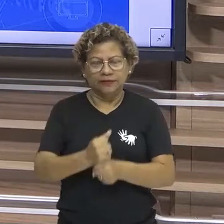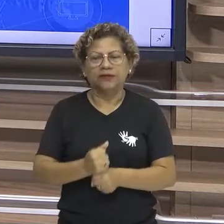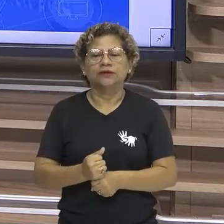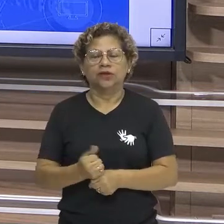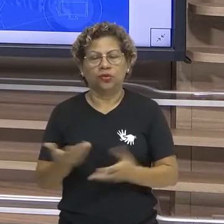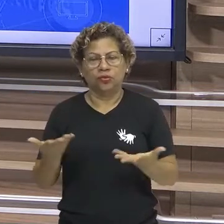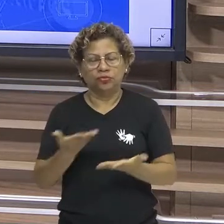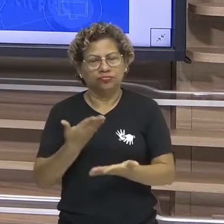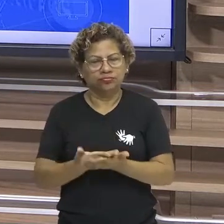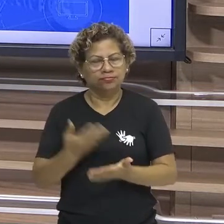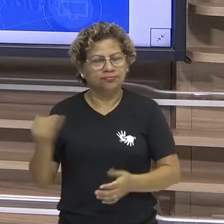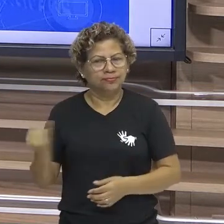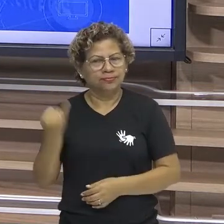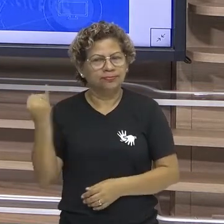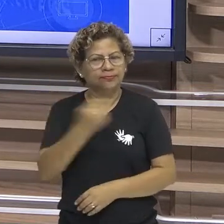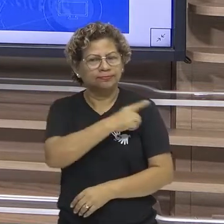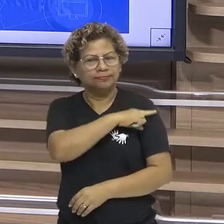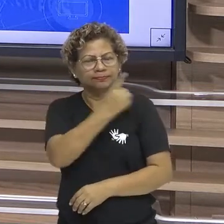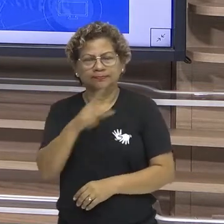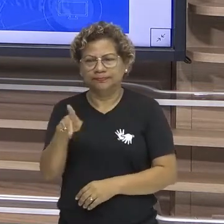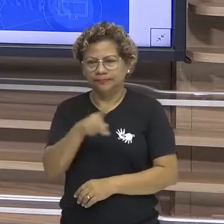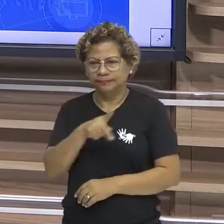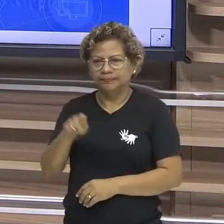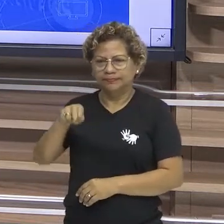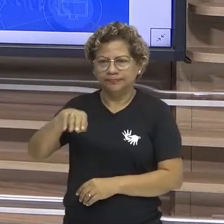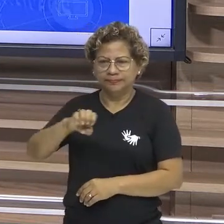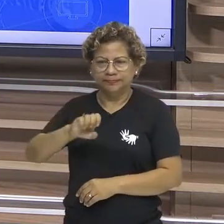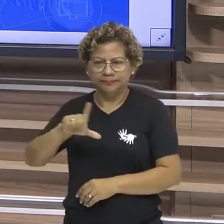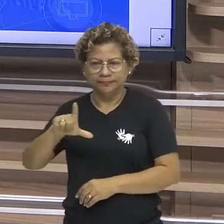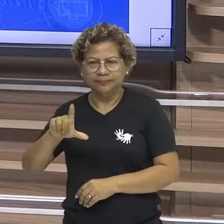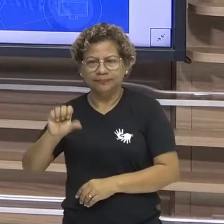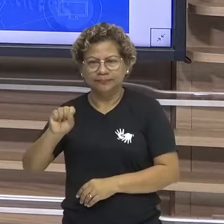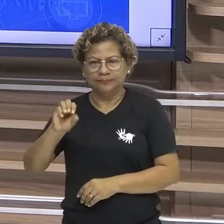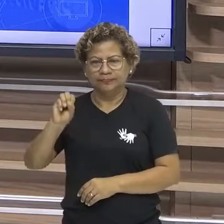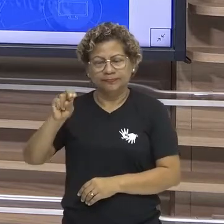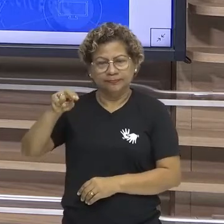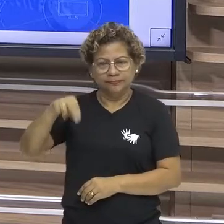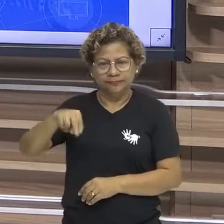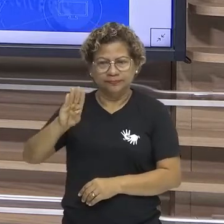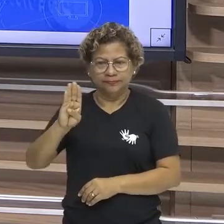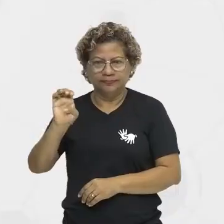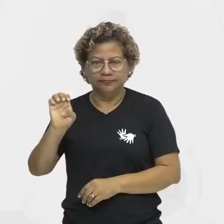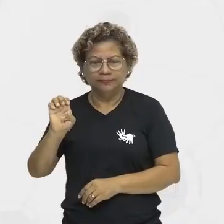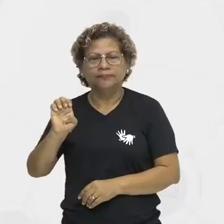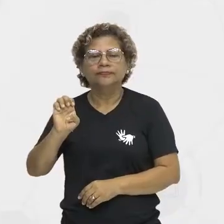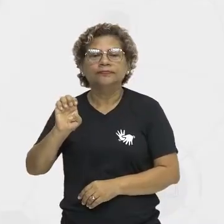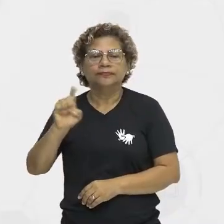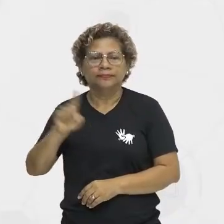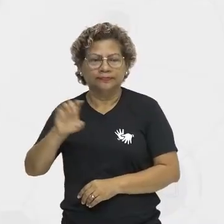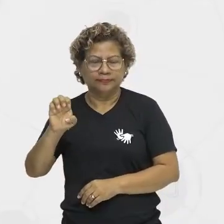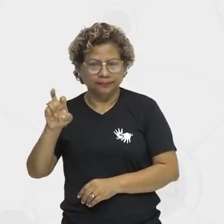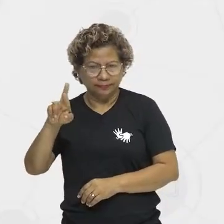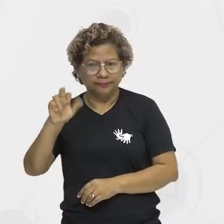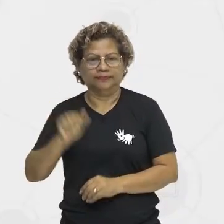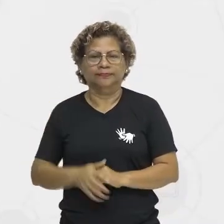primeiro ano, tá certo? Eu sou o professor Nelson Bezerra e a gente vai aqui na nossa aula 188.